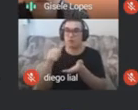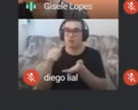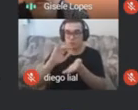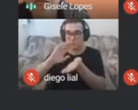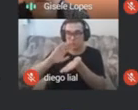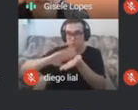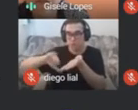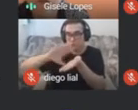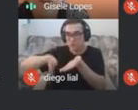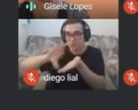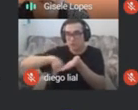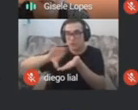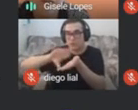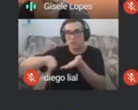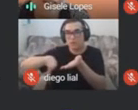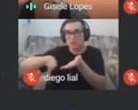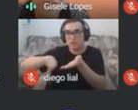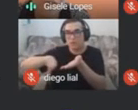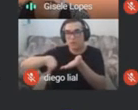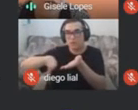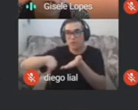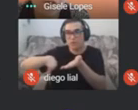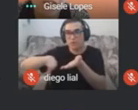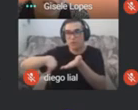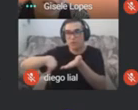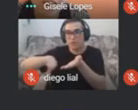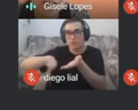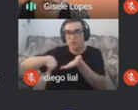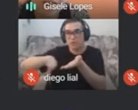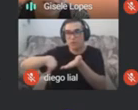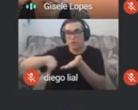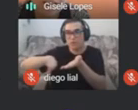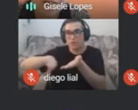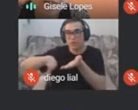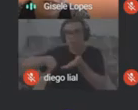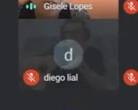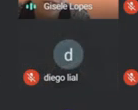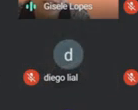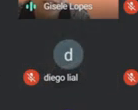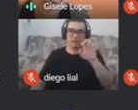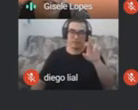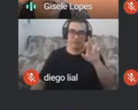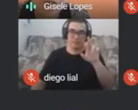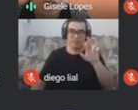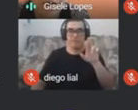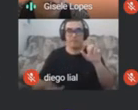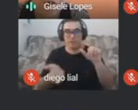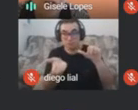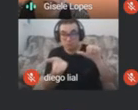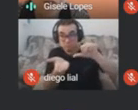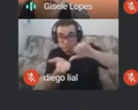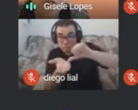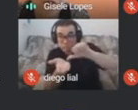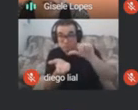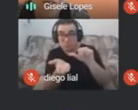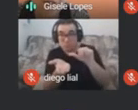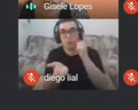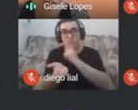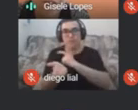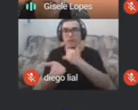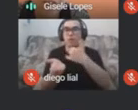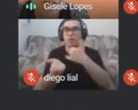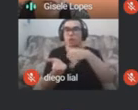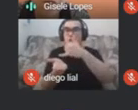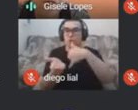solvente para isso. No caso aqui foi utilizado o éter de petróleo. Então, aqui nesse tubinho aqui a gente vê a amostra, né, o